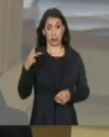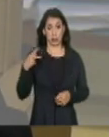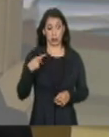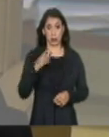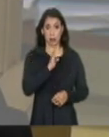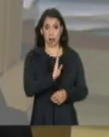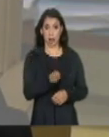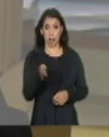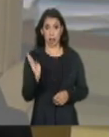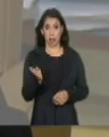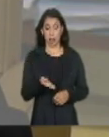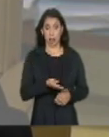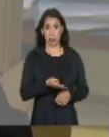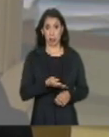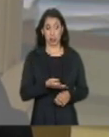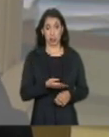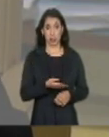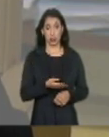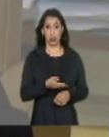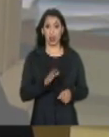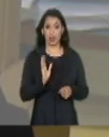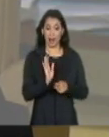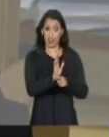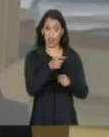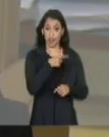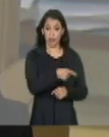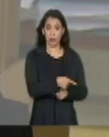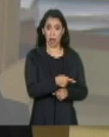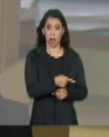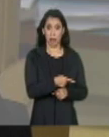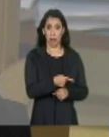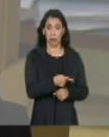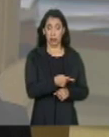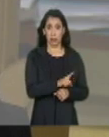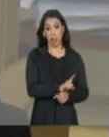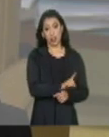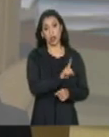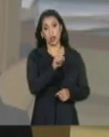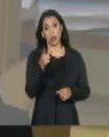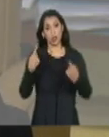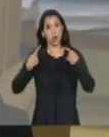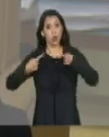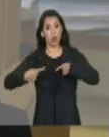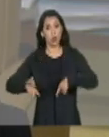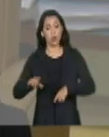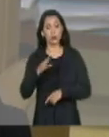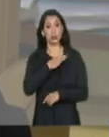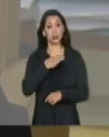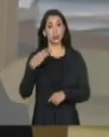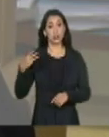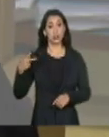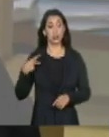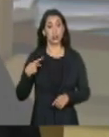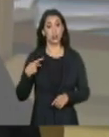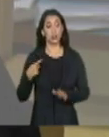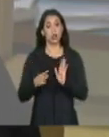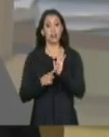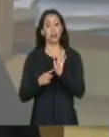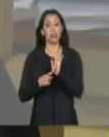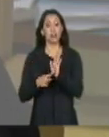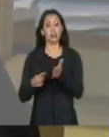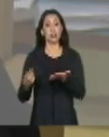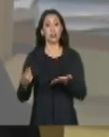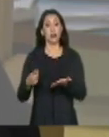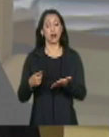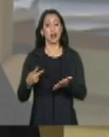cancelou, pediu o cancelamento do seu benefício. E ele imputa ao Ministério Público, ao GAECO de lá, fraudes nas suas